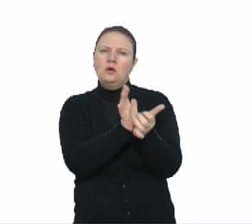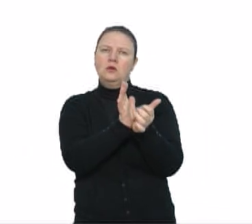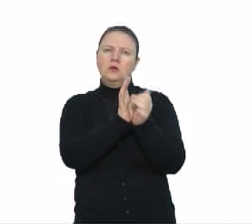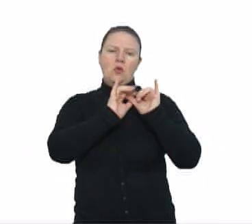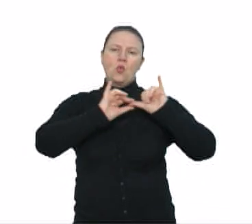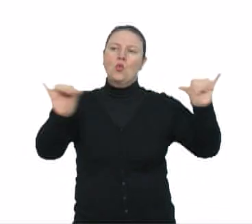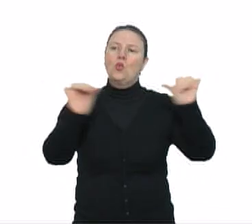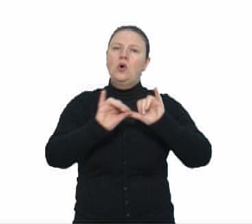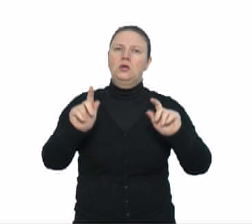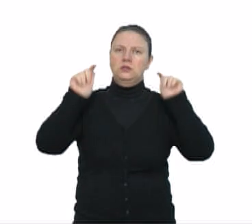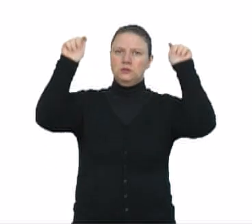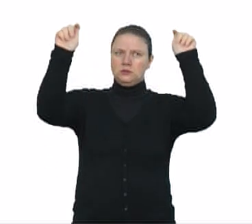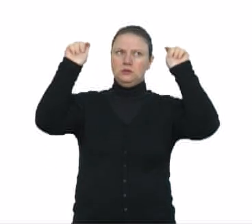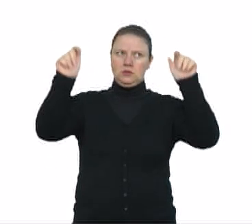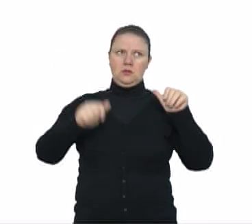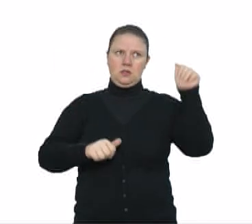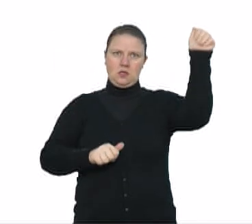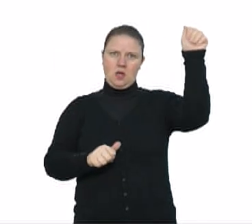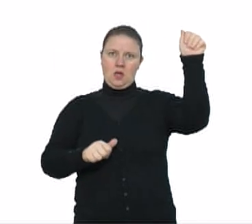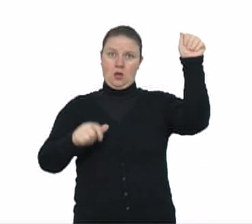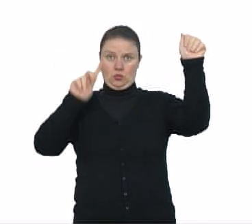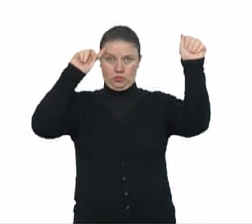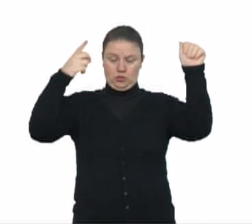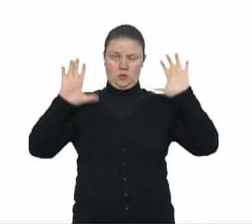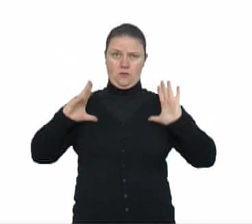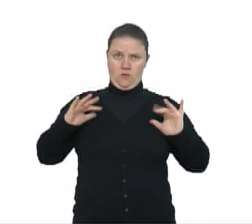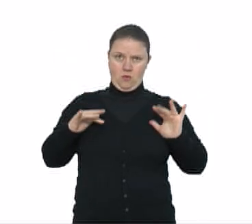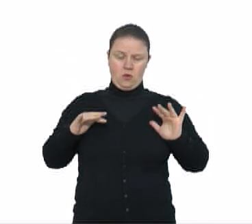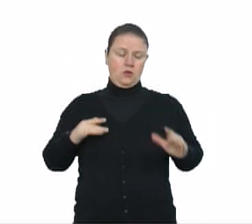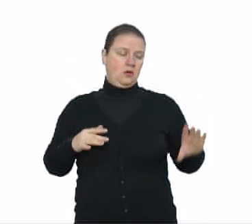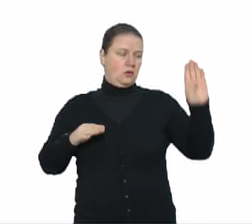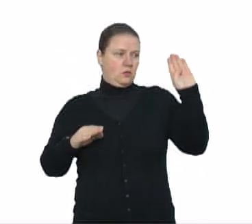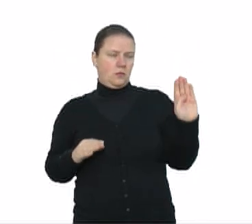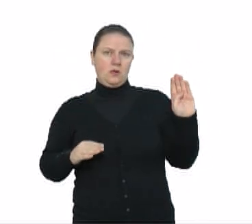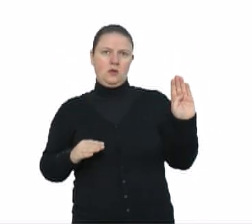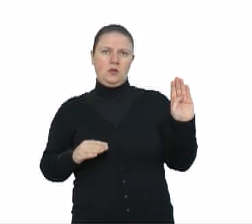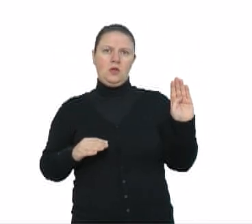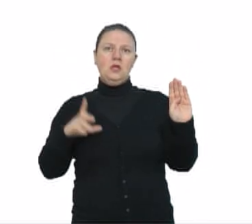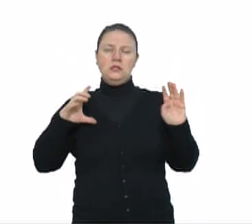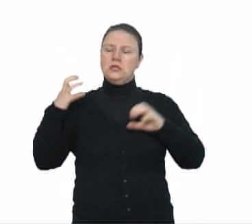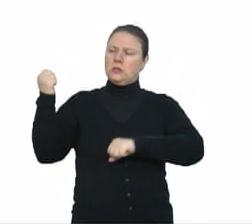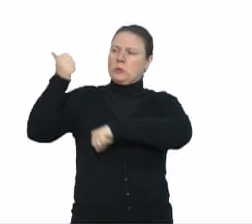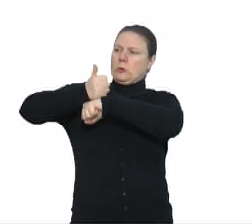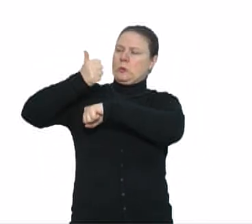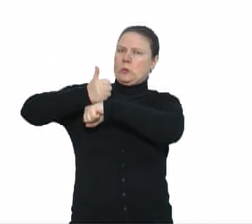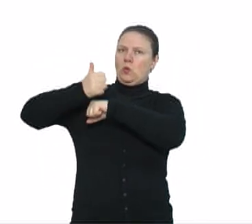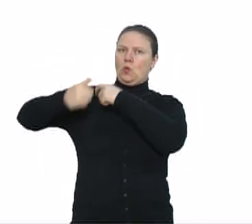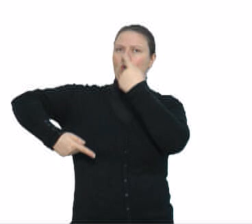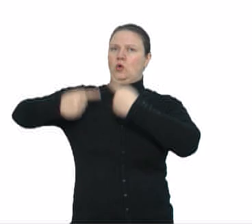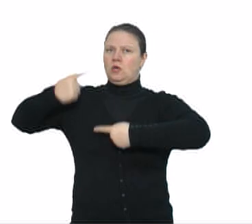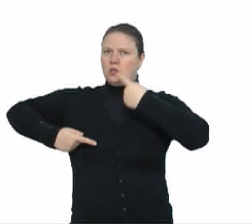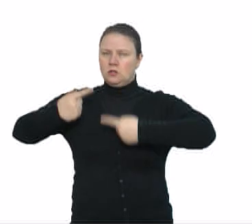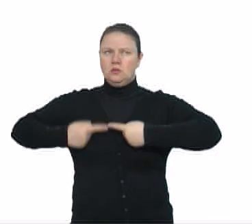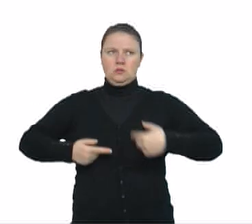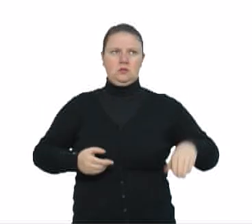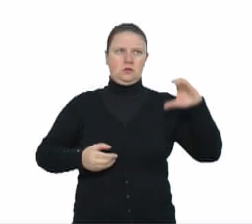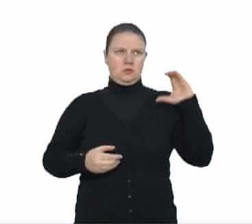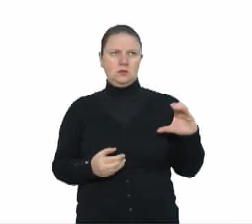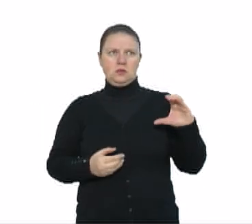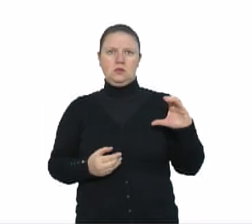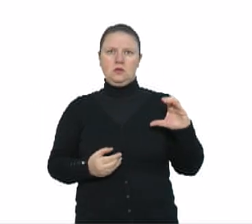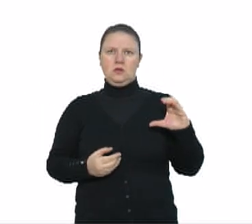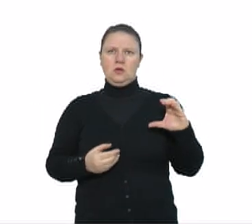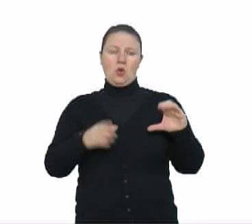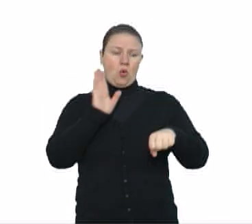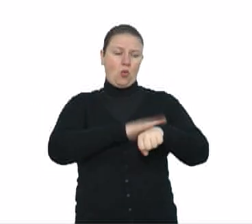greve. A. Reivindicar um dia de folga. B. Reivindicar cargos políticos. C. Reivindicar maior carga